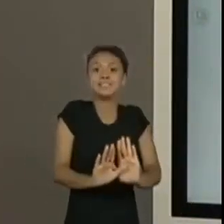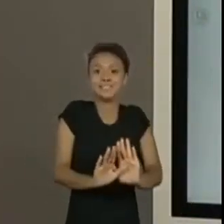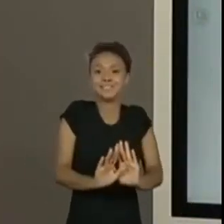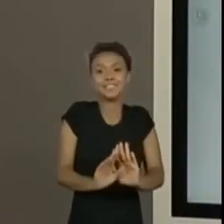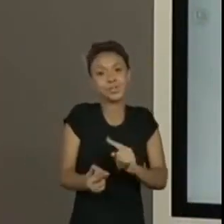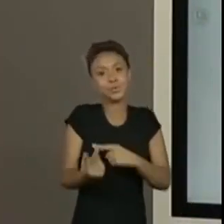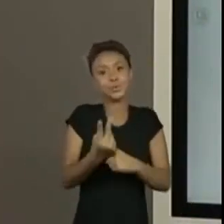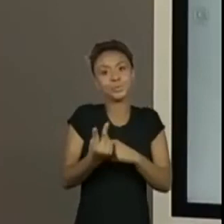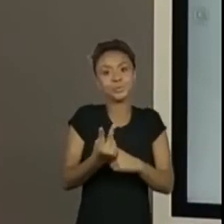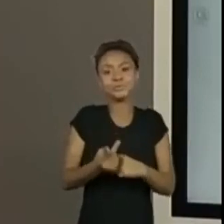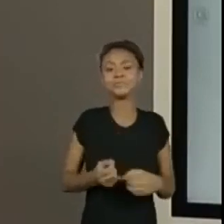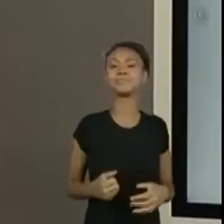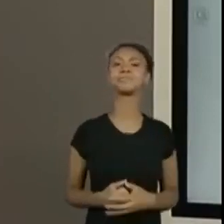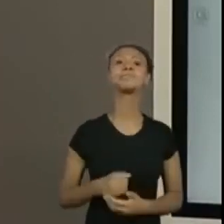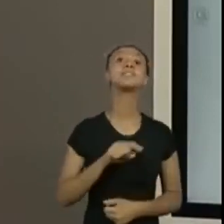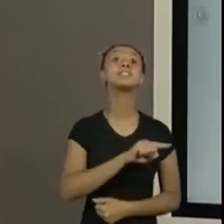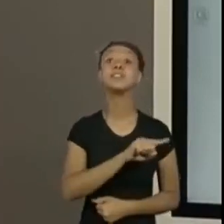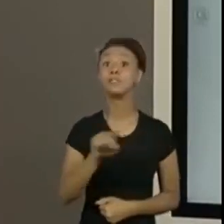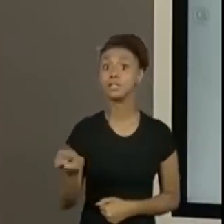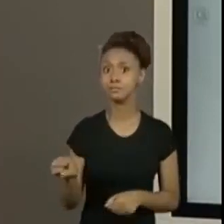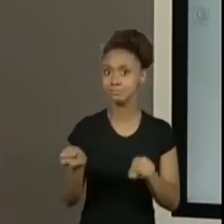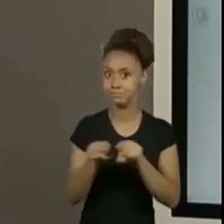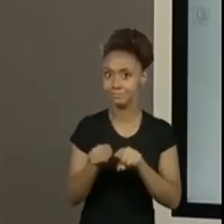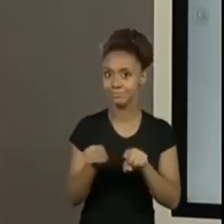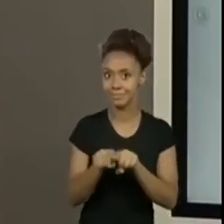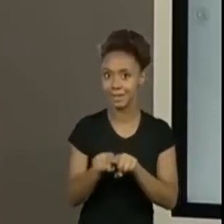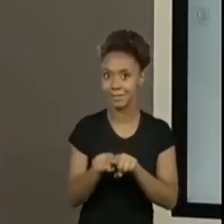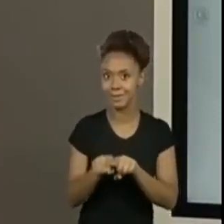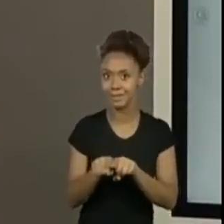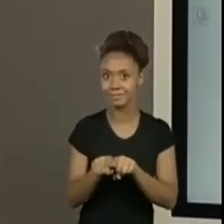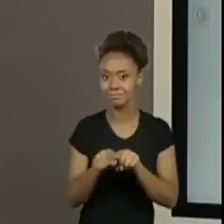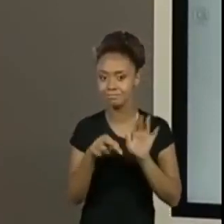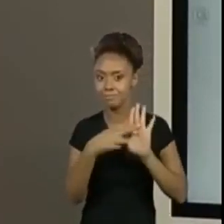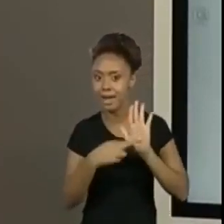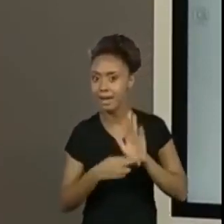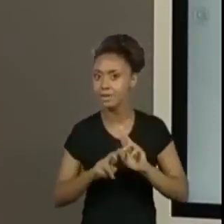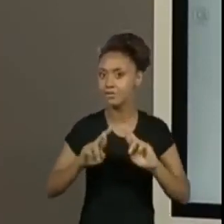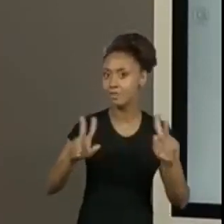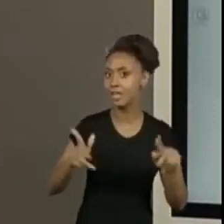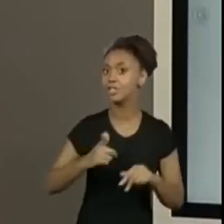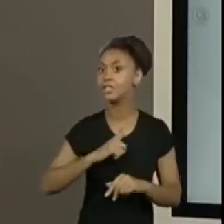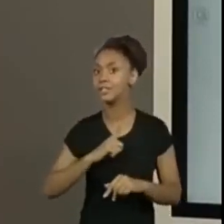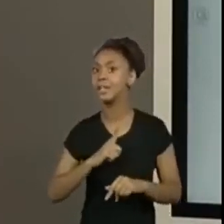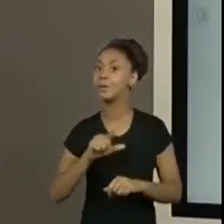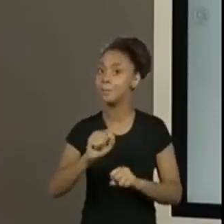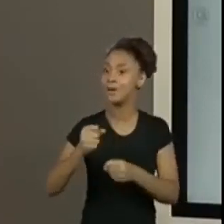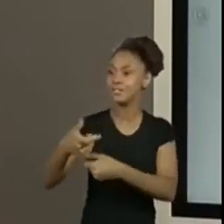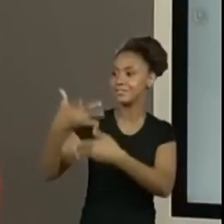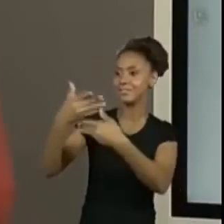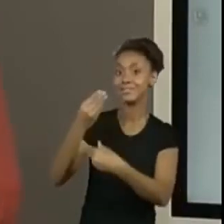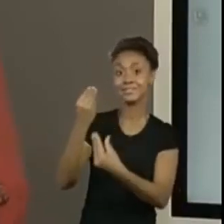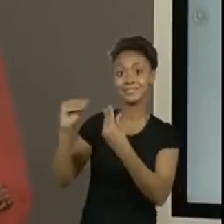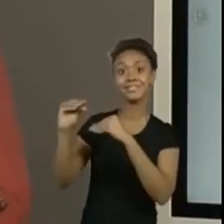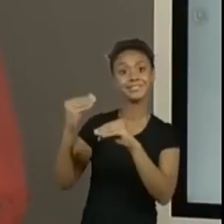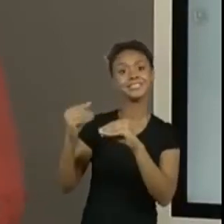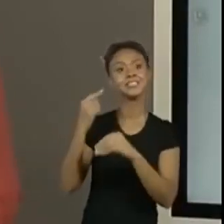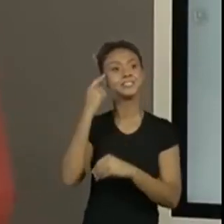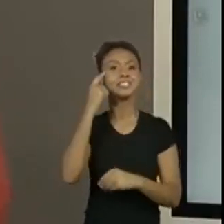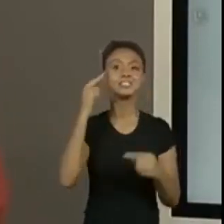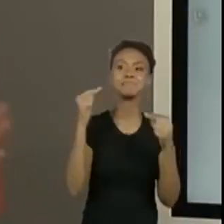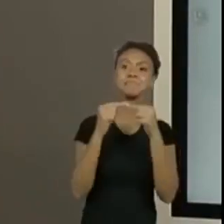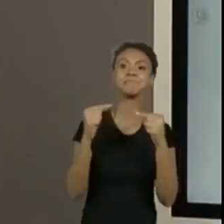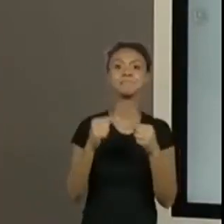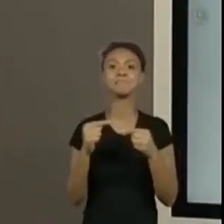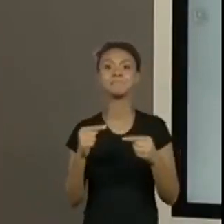proteção. Legal. E vocês, também tem alguma regra diferente? Comenta aí com a gente, porque aí a gente vai socializando